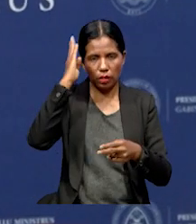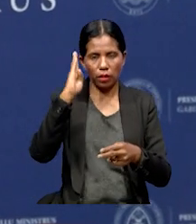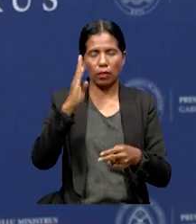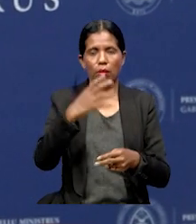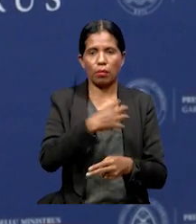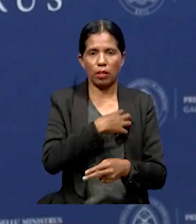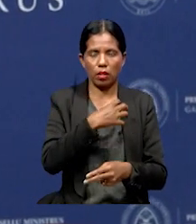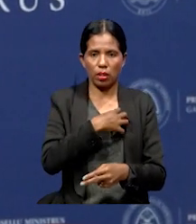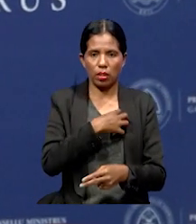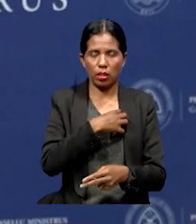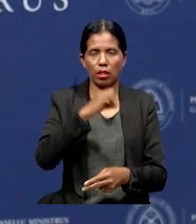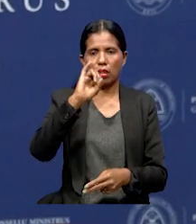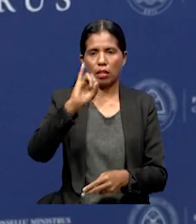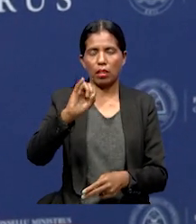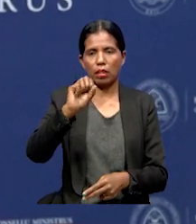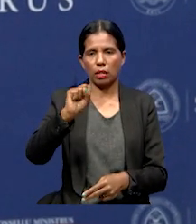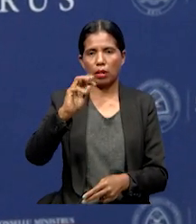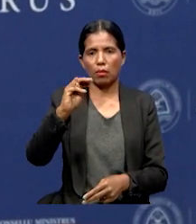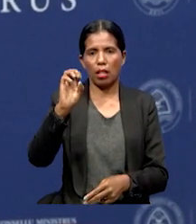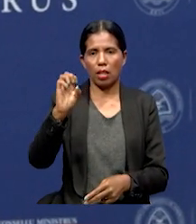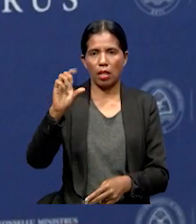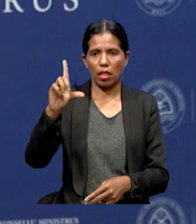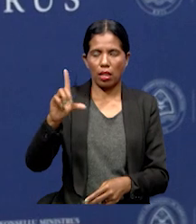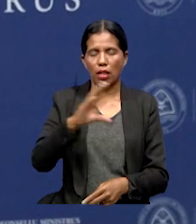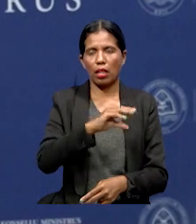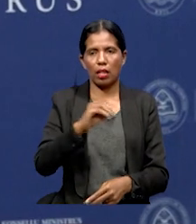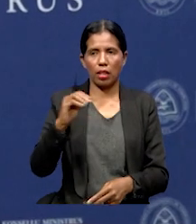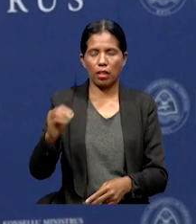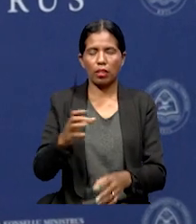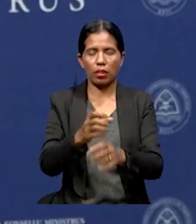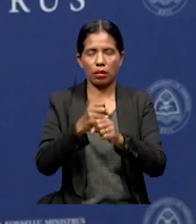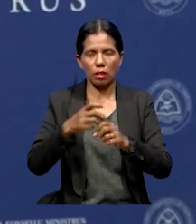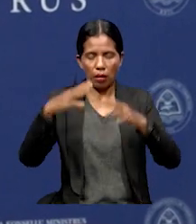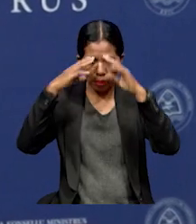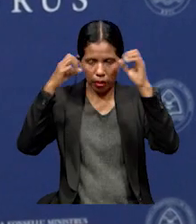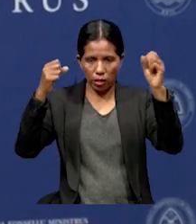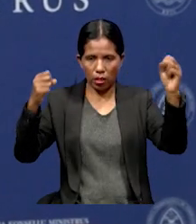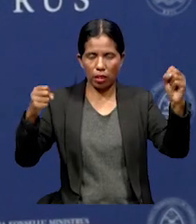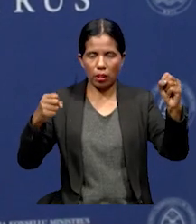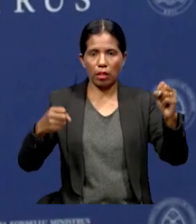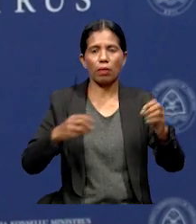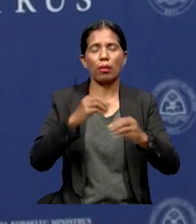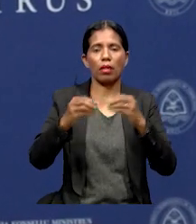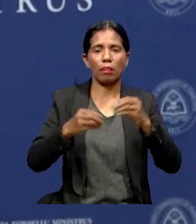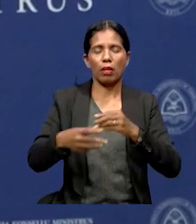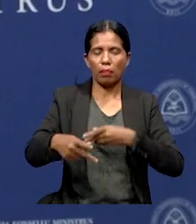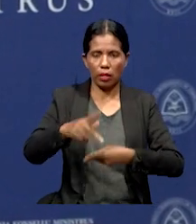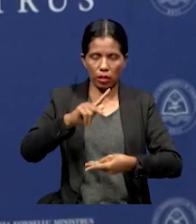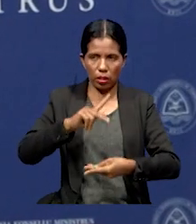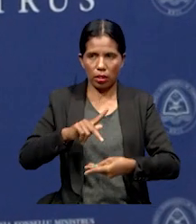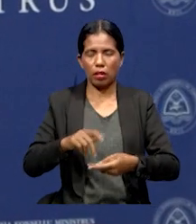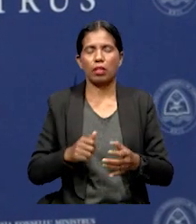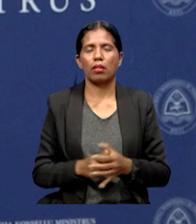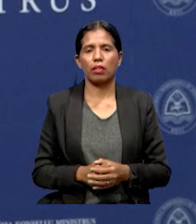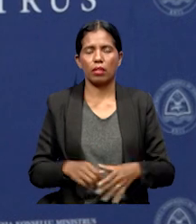PNTL, Ismael da Costa Babo, onde desempenha cargo Presidente da Autoridade de Proteção Civil Niano, e a regime Comissão